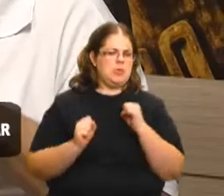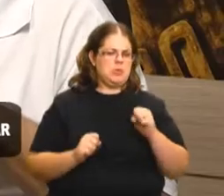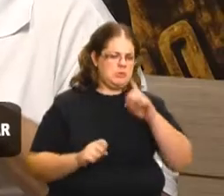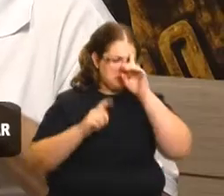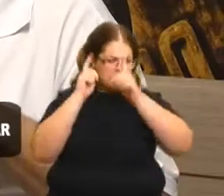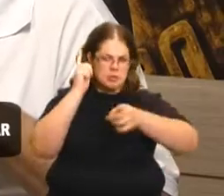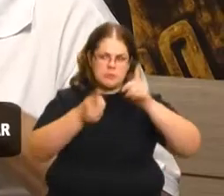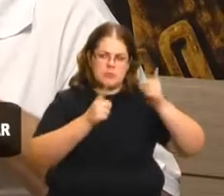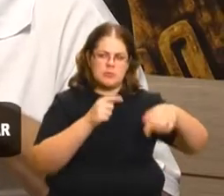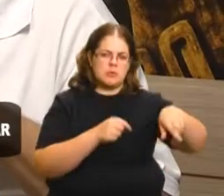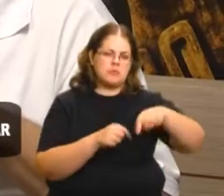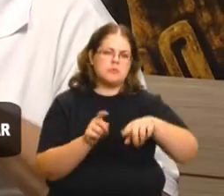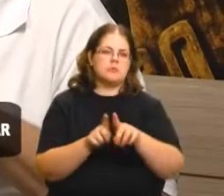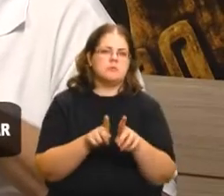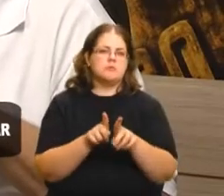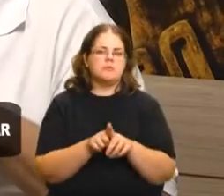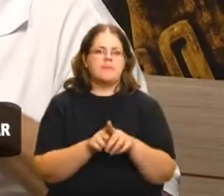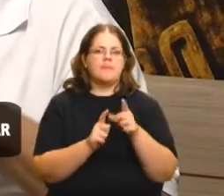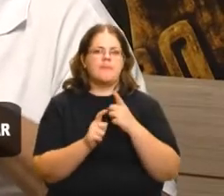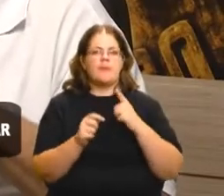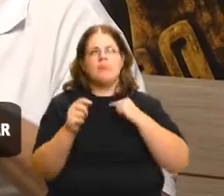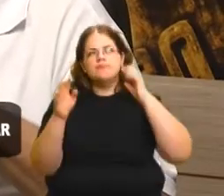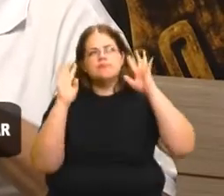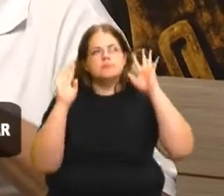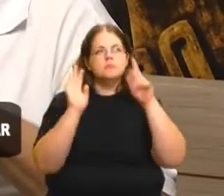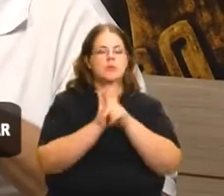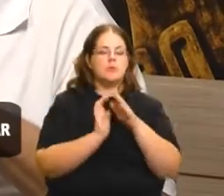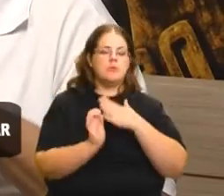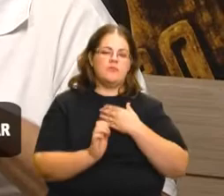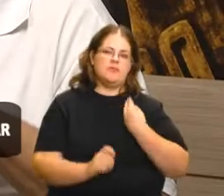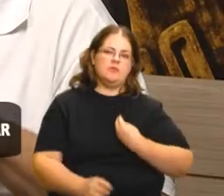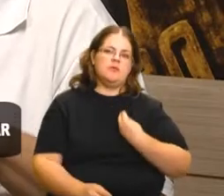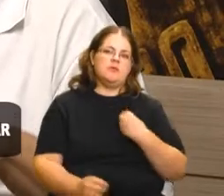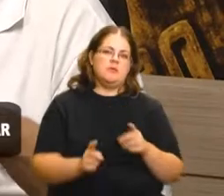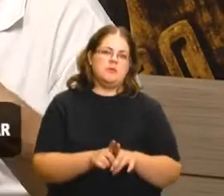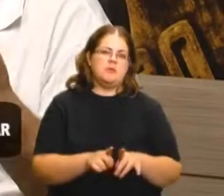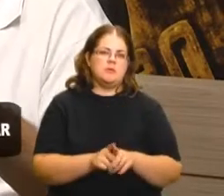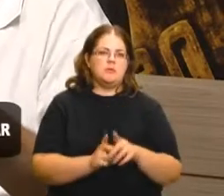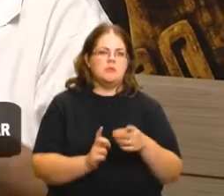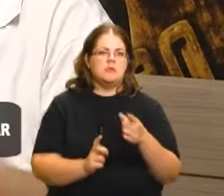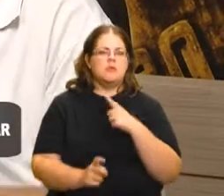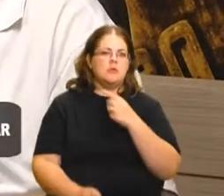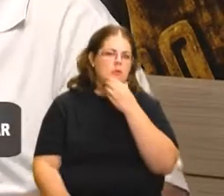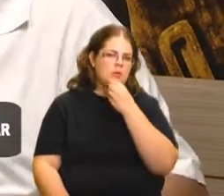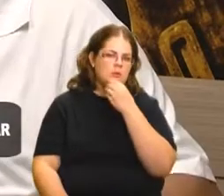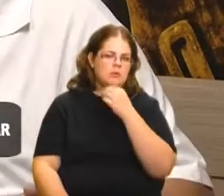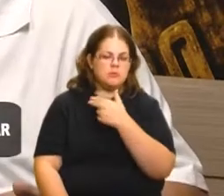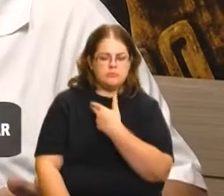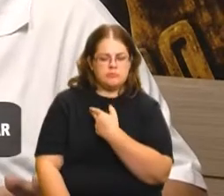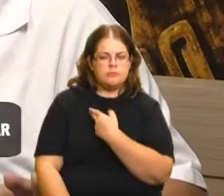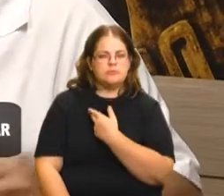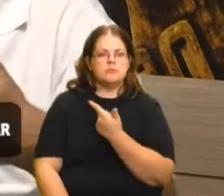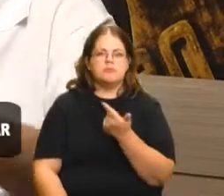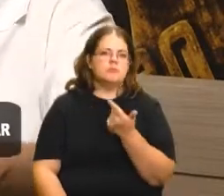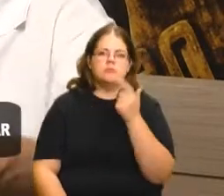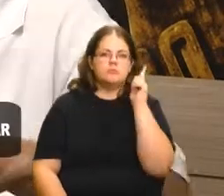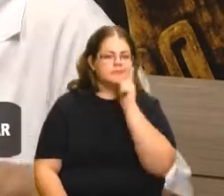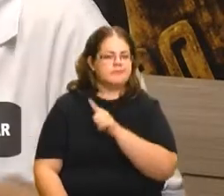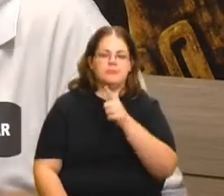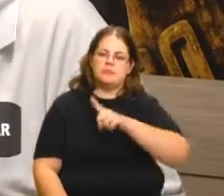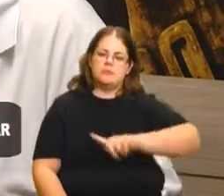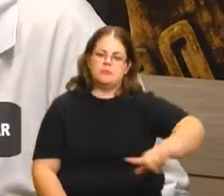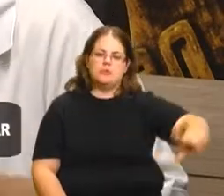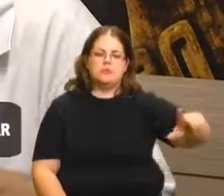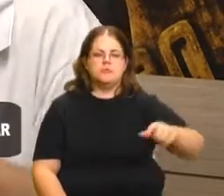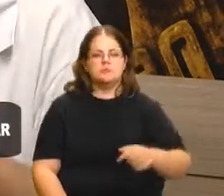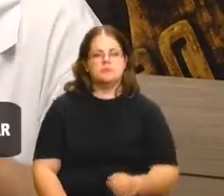das Forças Armadas na época, né? E com aspirações próprias. Isso provavelmente foi um dos fatos que fizeram com que o Getúlio, afinal, não tivesse tido